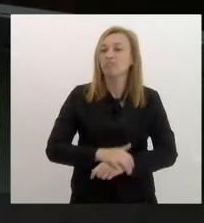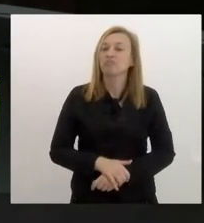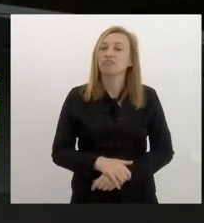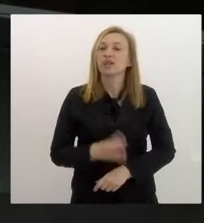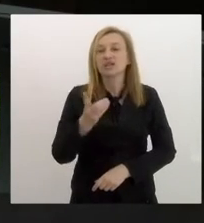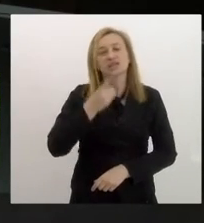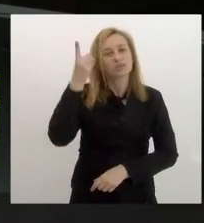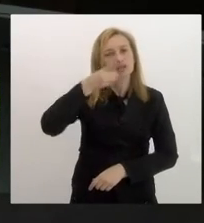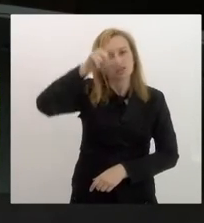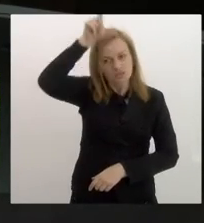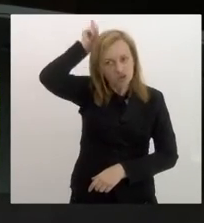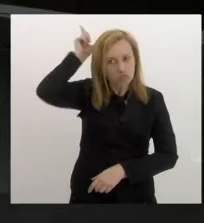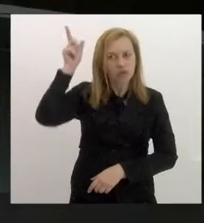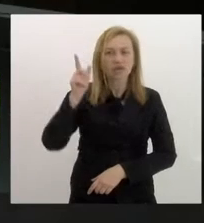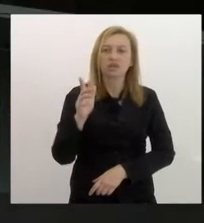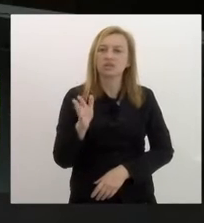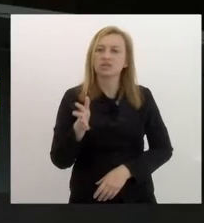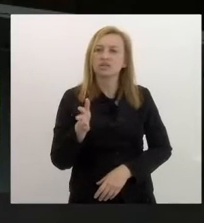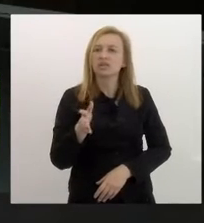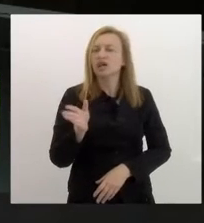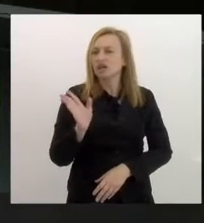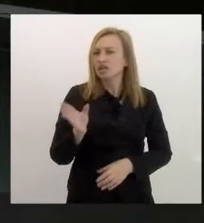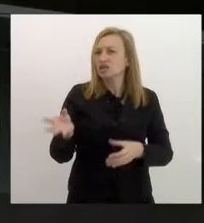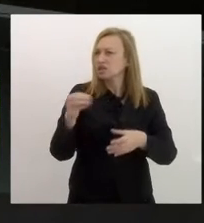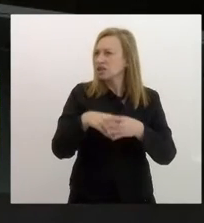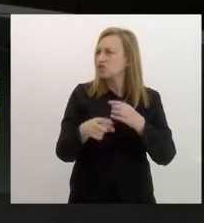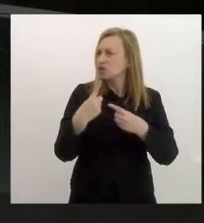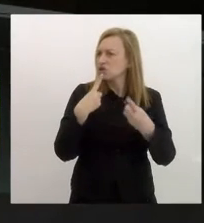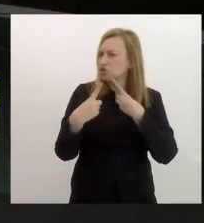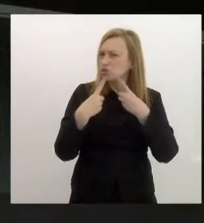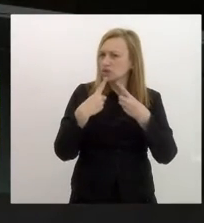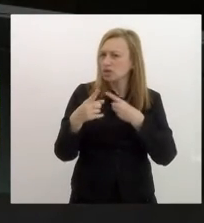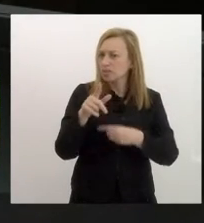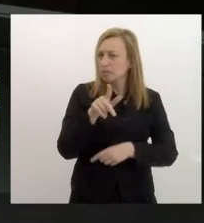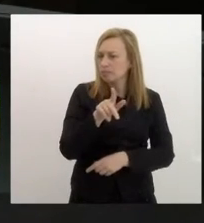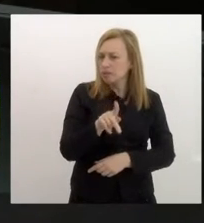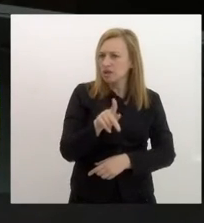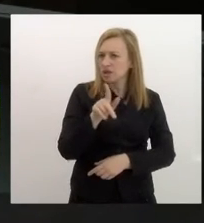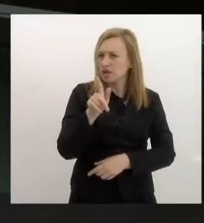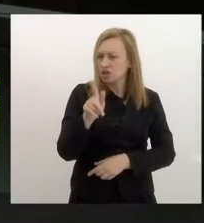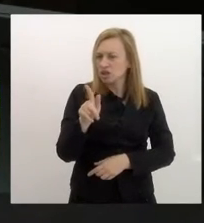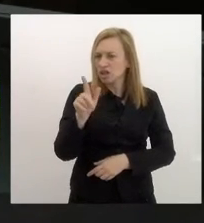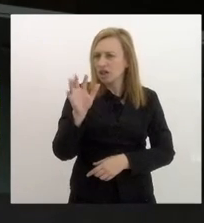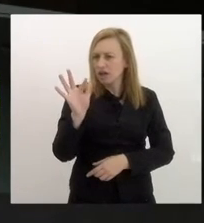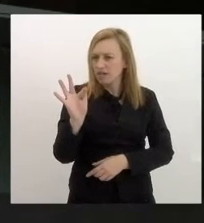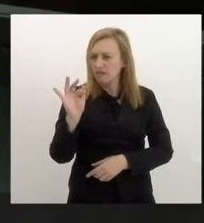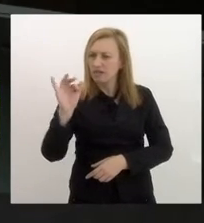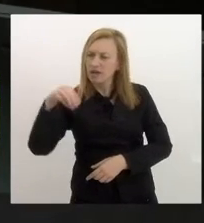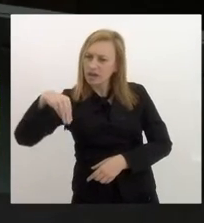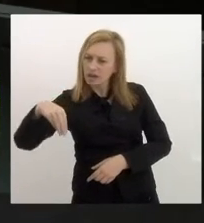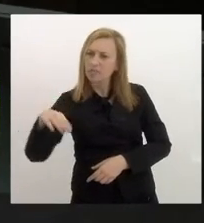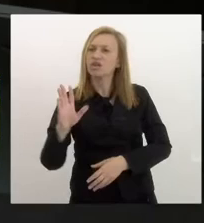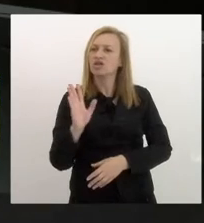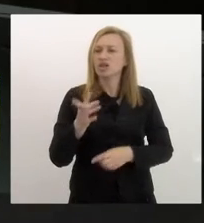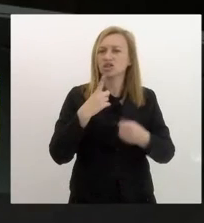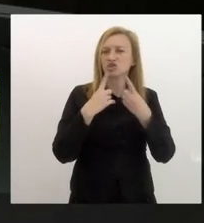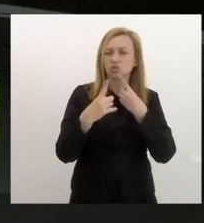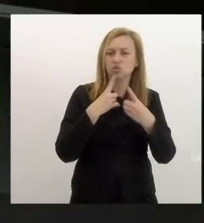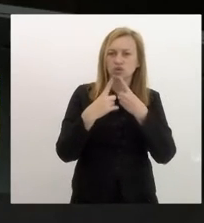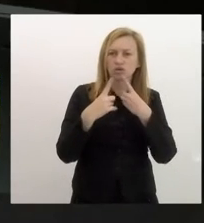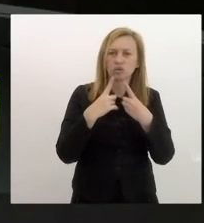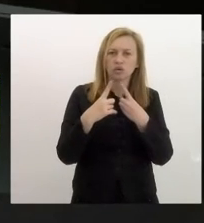Deputado Luiz Paula está na discussão lá com a pgfn apesar da decisão do